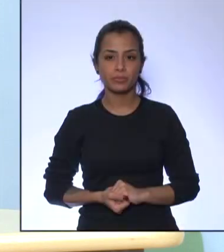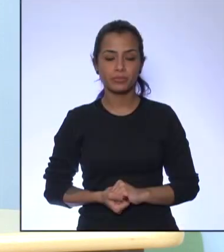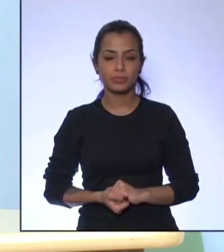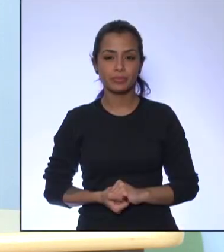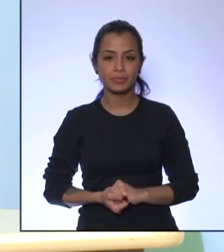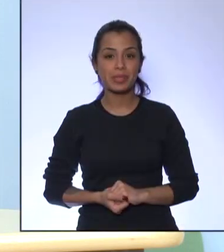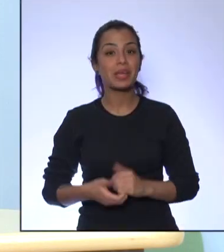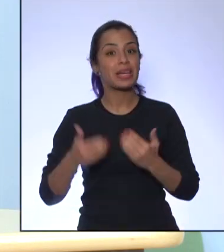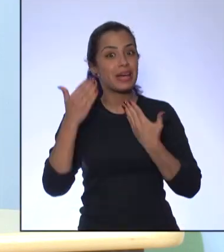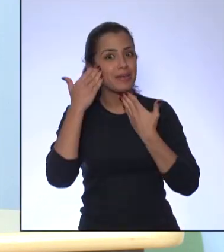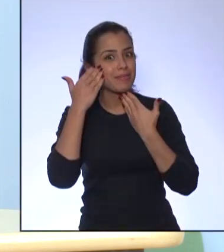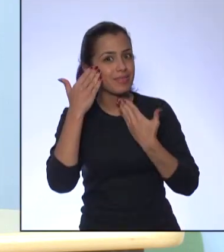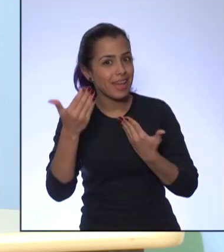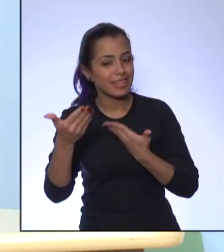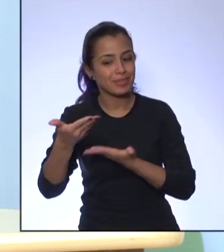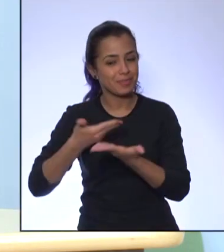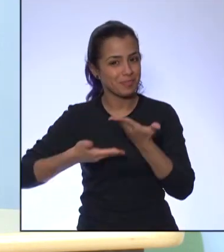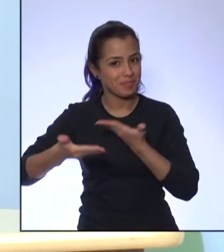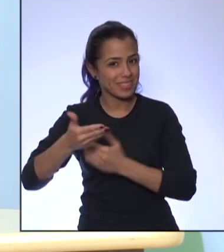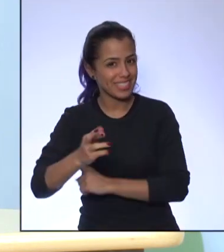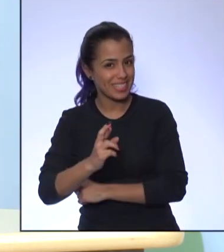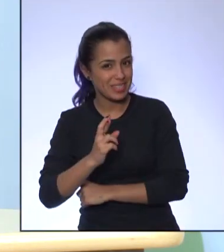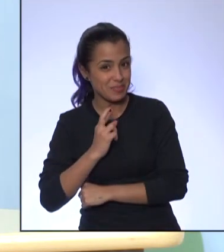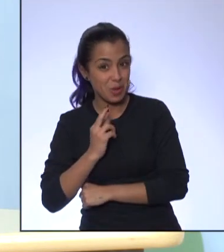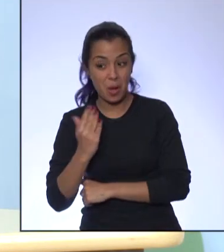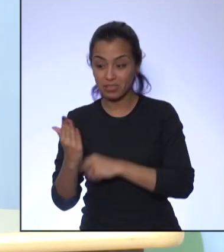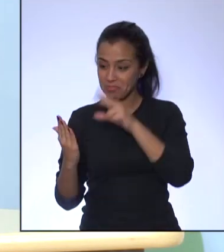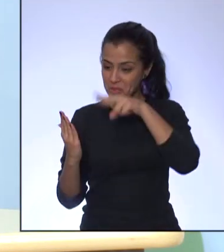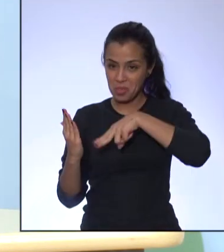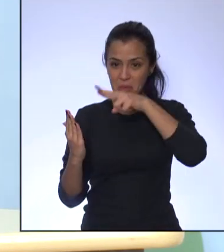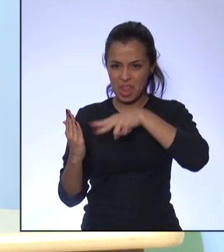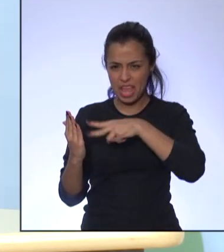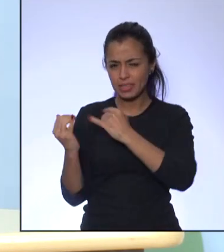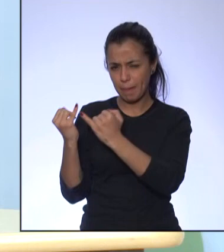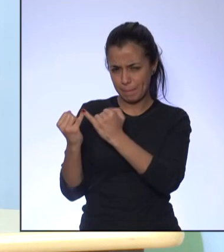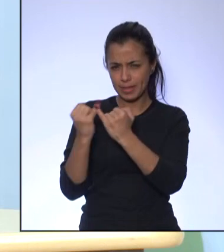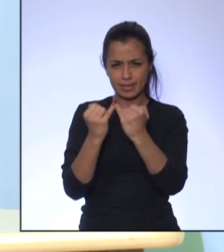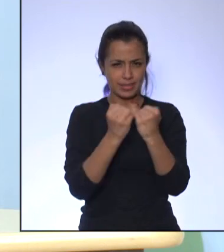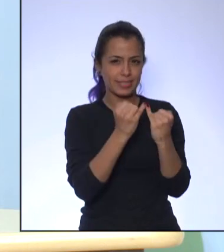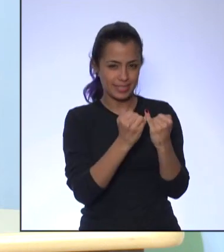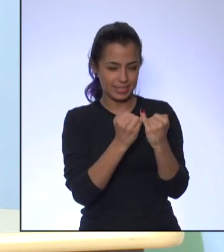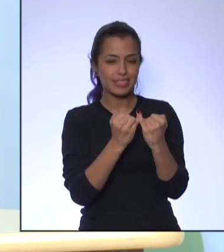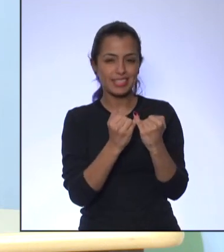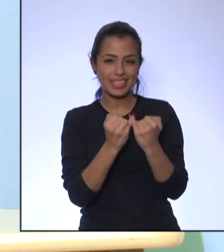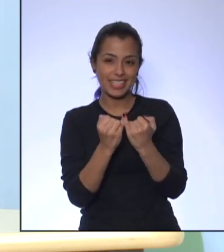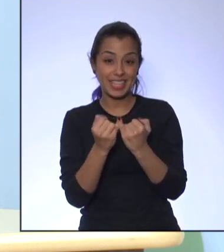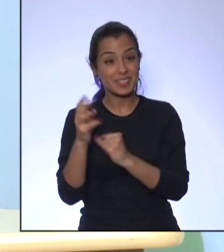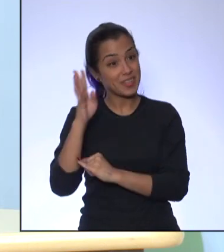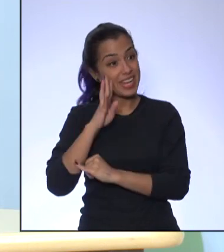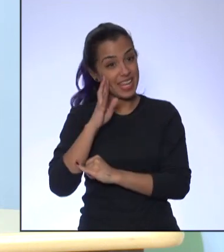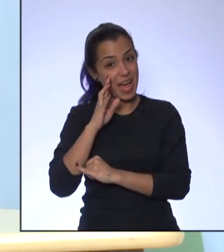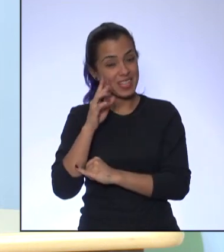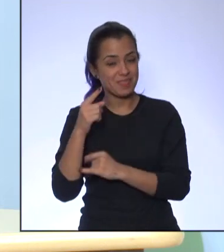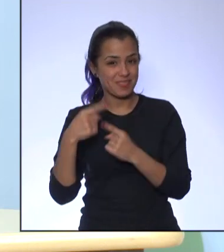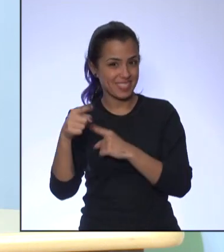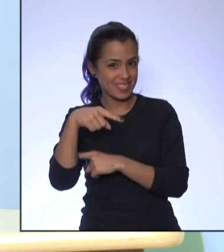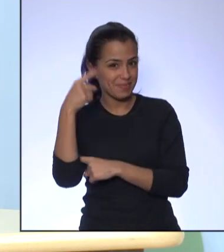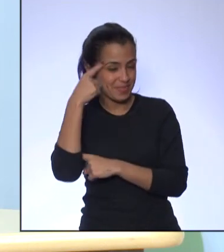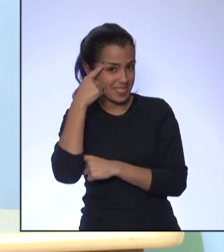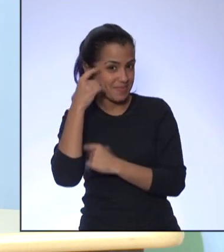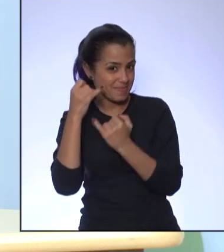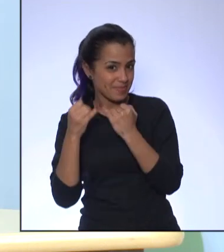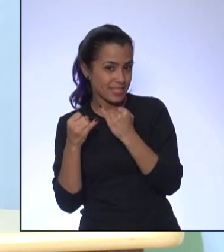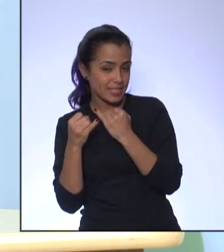Obrigada pelas contribuições. Estou lendo aqui. As respostas estão bem parecidas, do que eu acho bem legal. Então, a gente tem